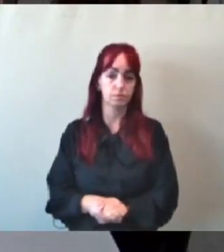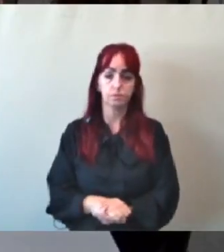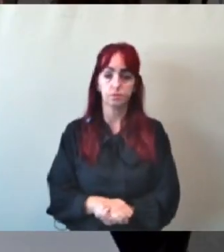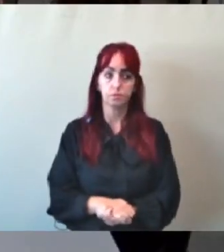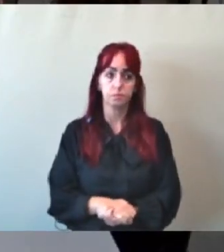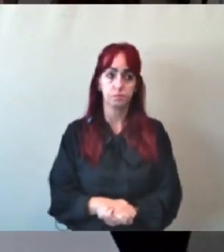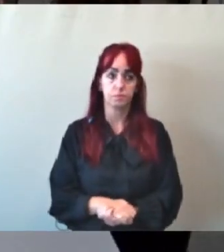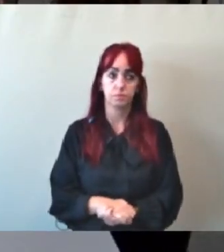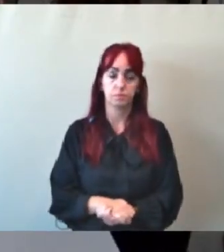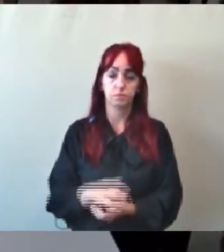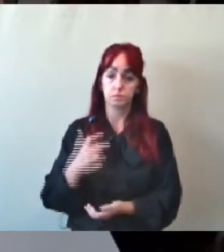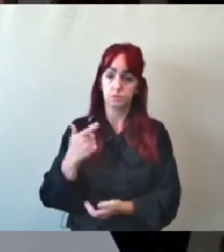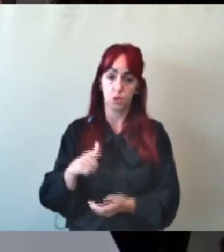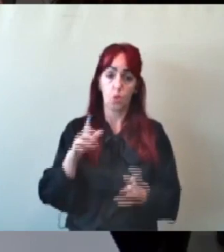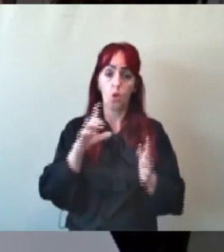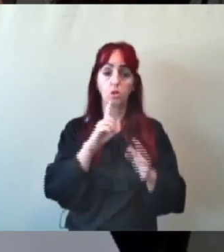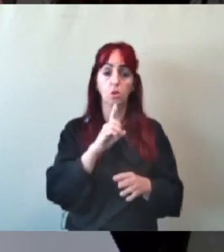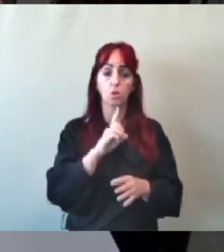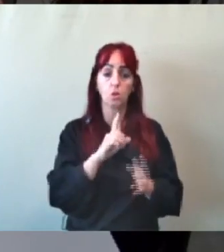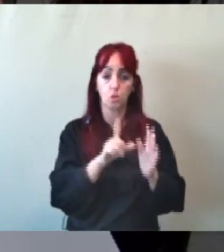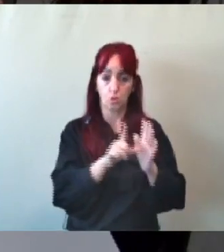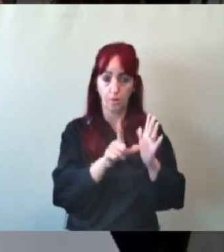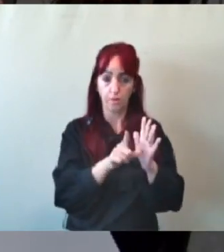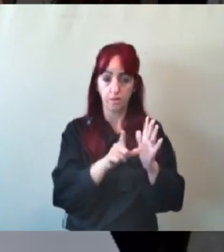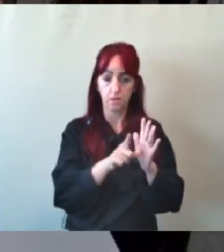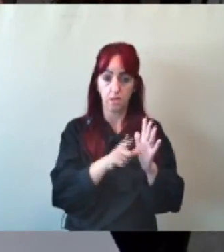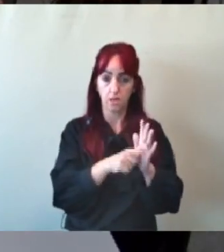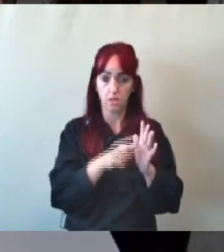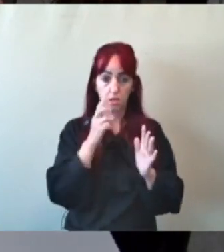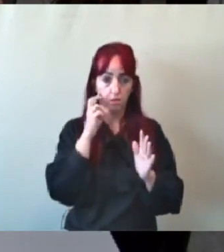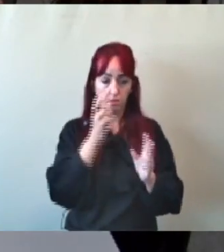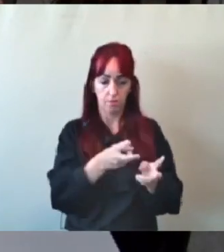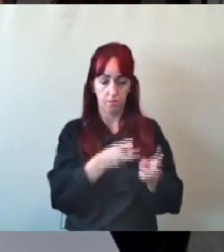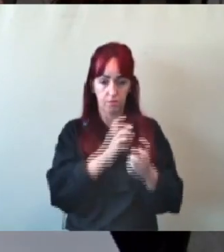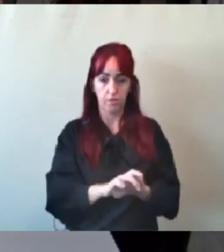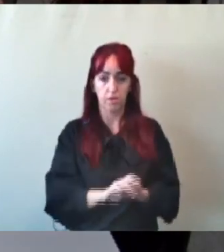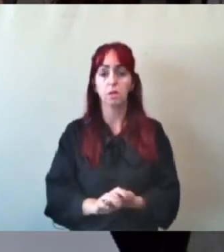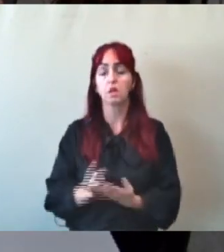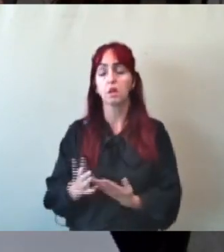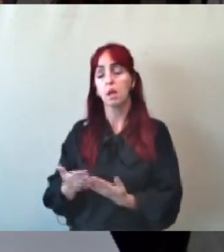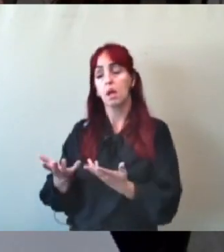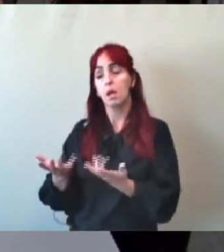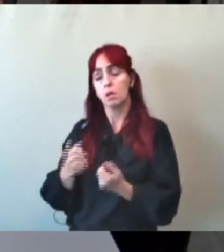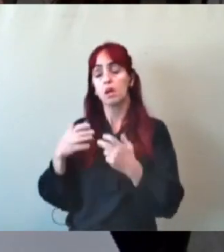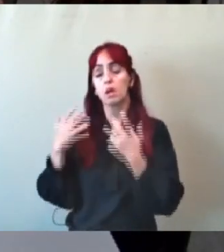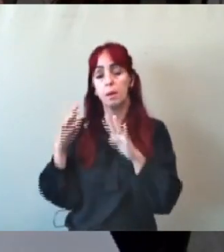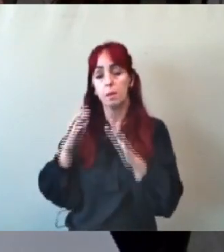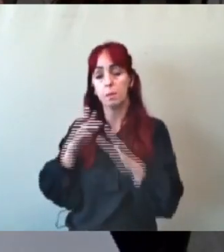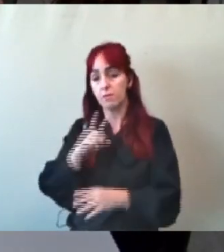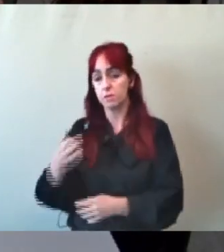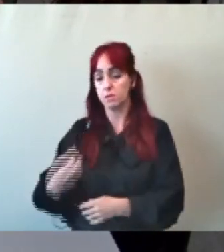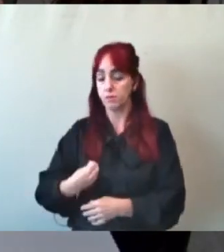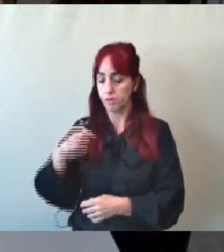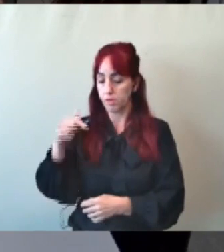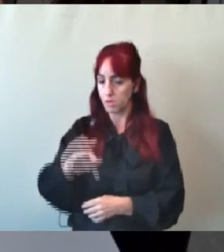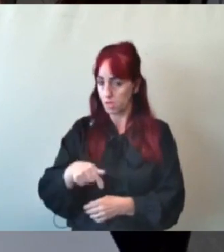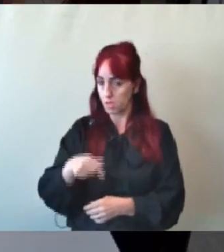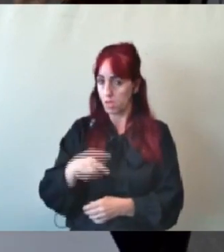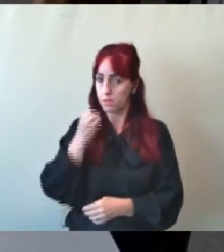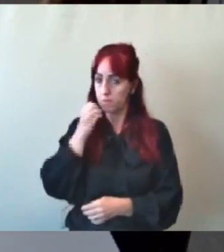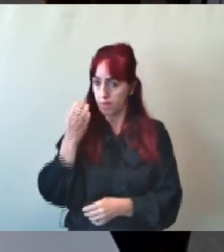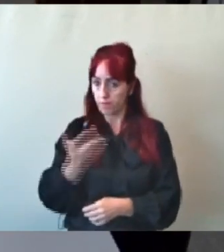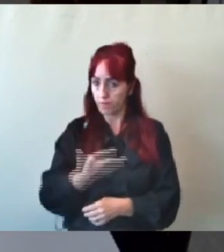Lamentavelmente, quero parabenizar a vinda de vocês aqui. Sejam bem-vindos à nossa casa. É a casa do povo e aqui